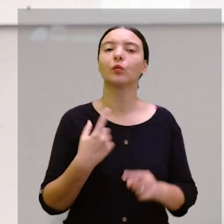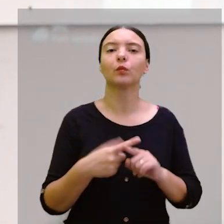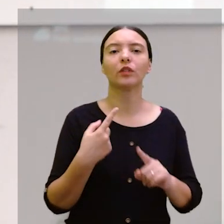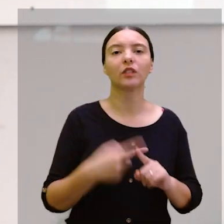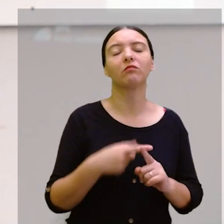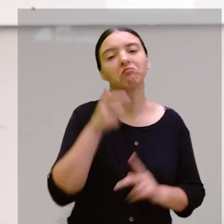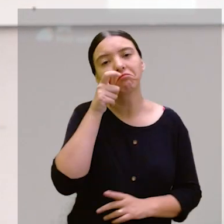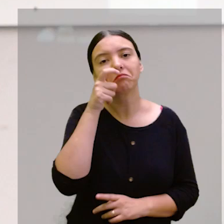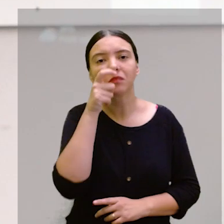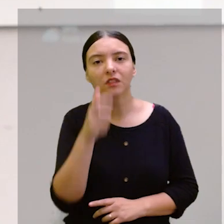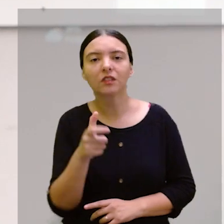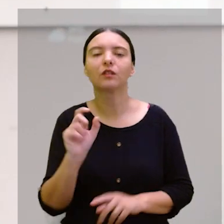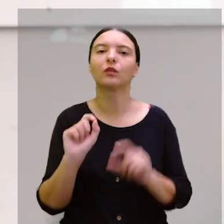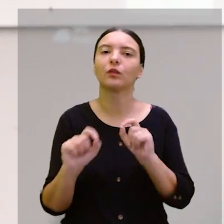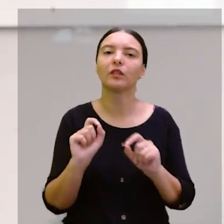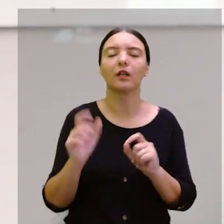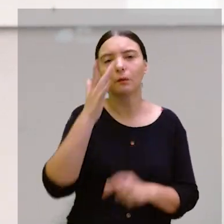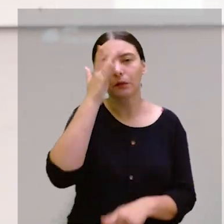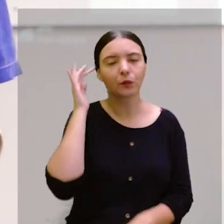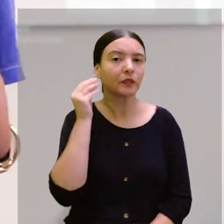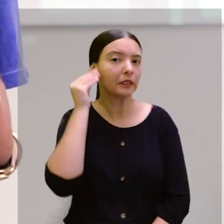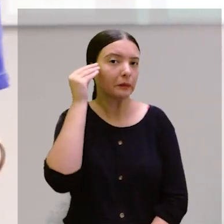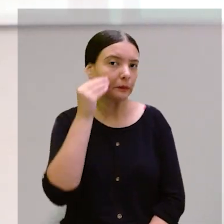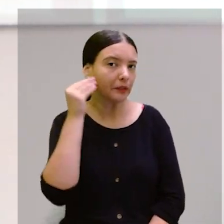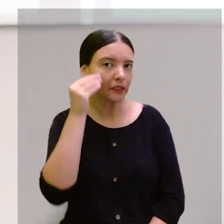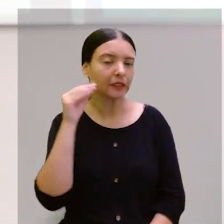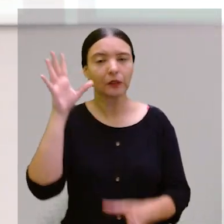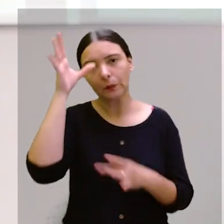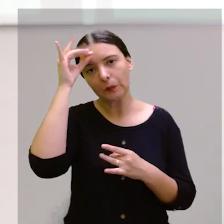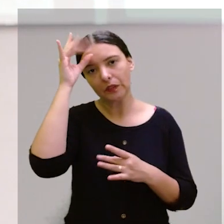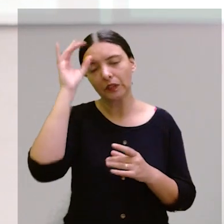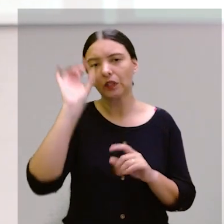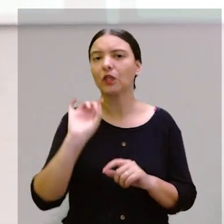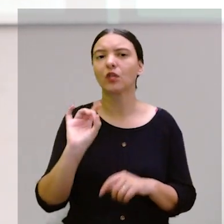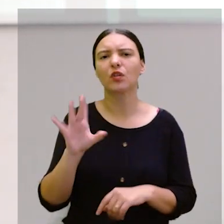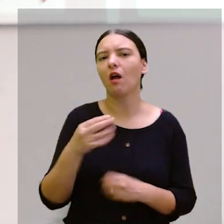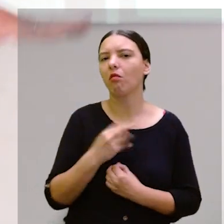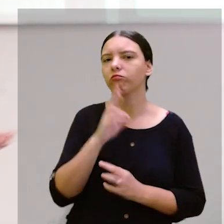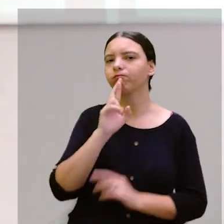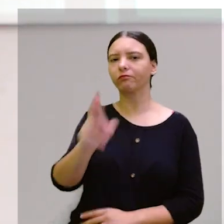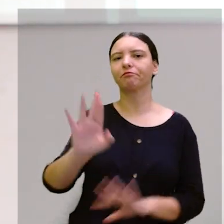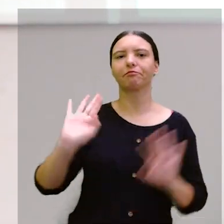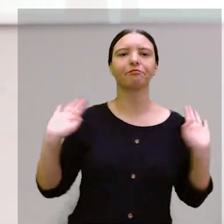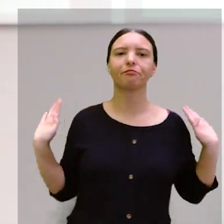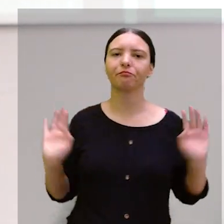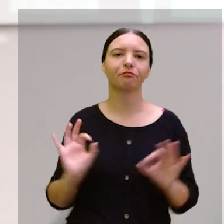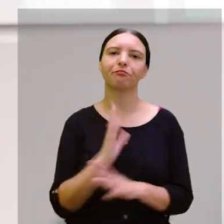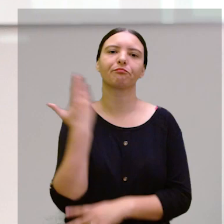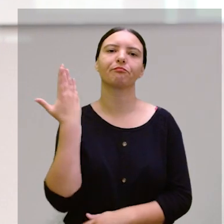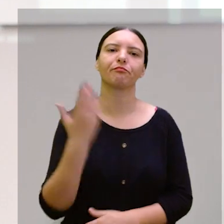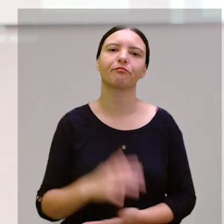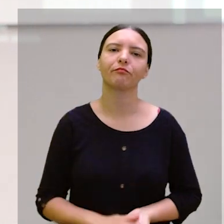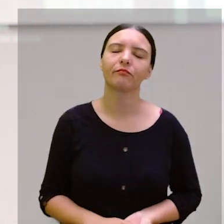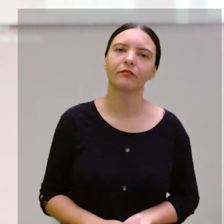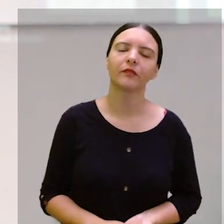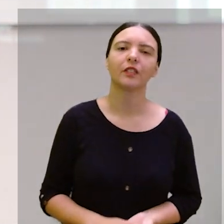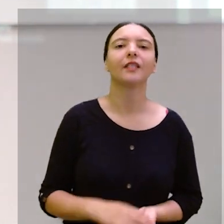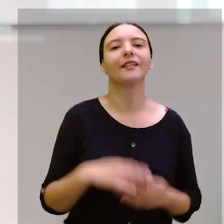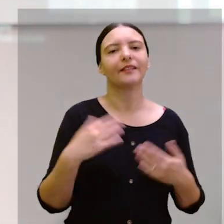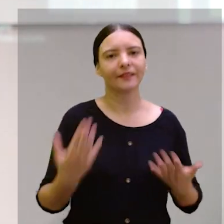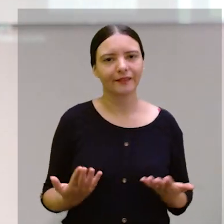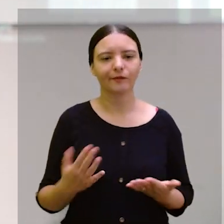mais interessante você trazer o leitor para a experiência do personagem do que entregar para ele: olha, isso aqui é o que aconteceu. Então,